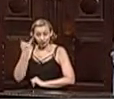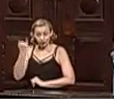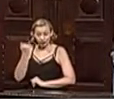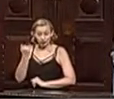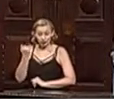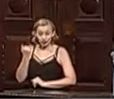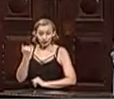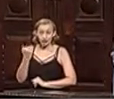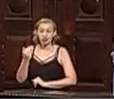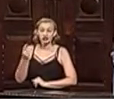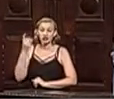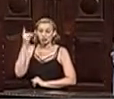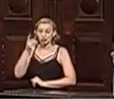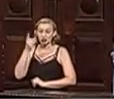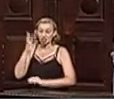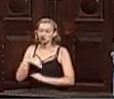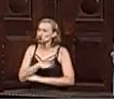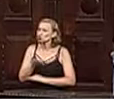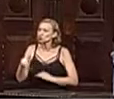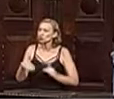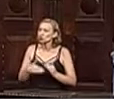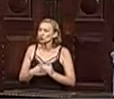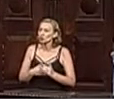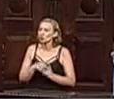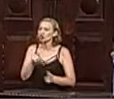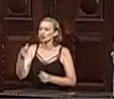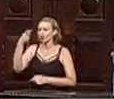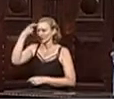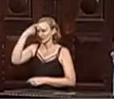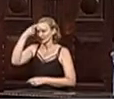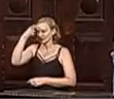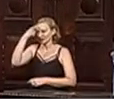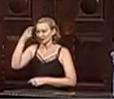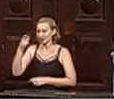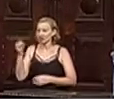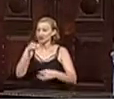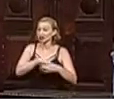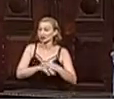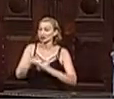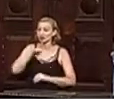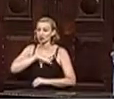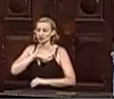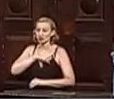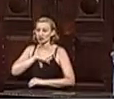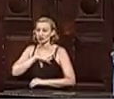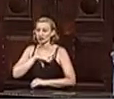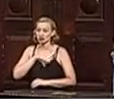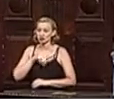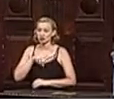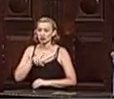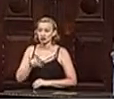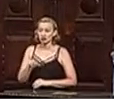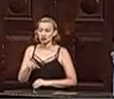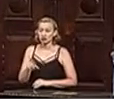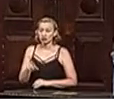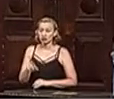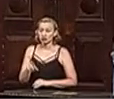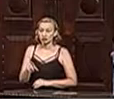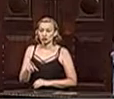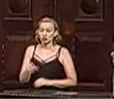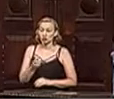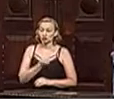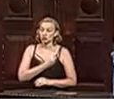e senhores deputados, que todos aqui tenham absoluta consciência. A eleição do Vasco foi maculada por uma quantidade de